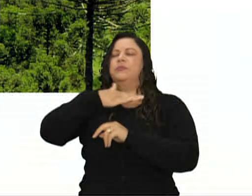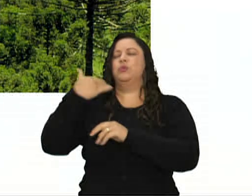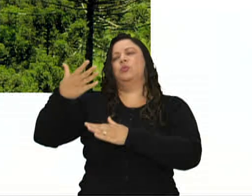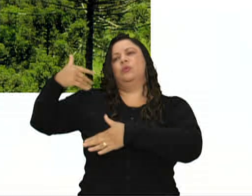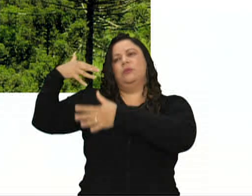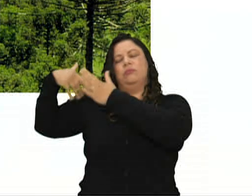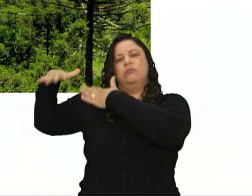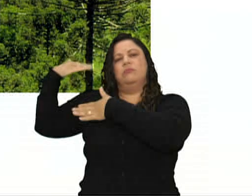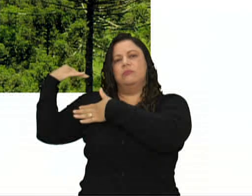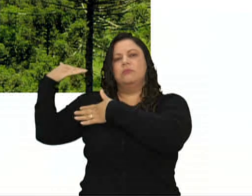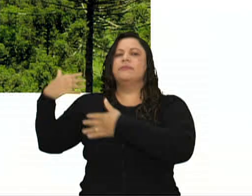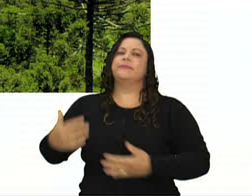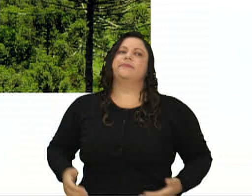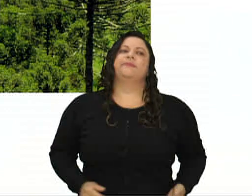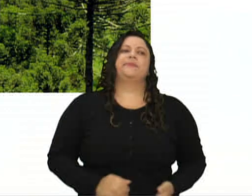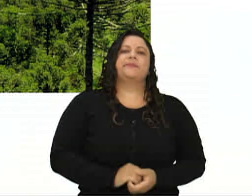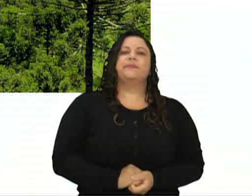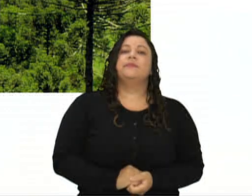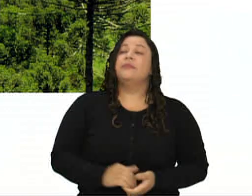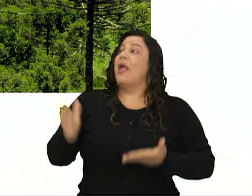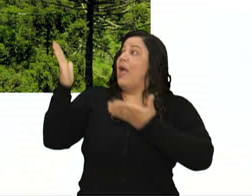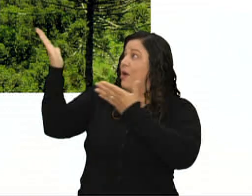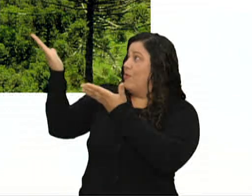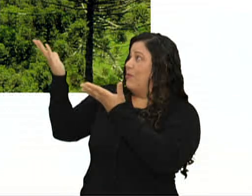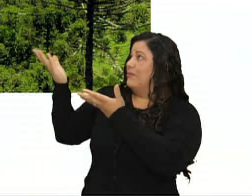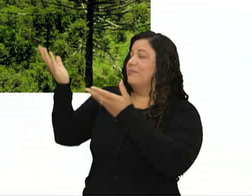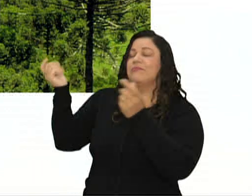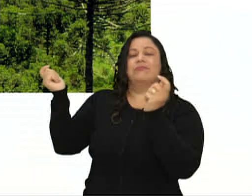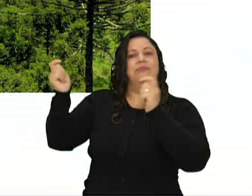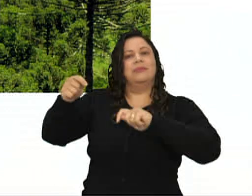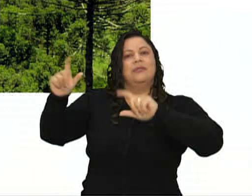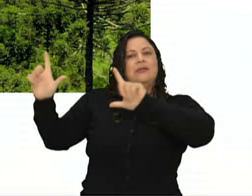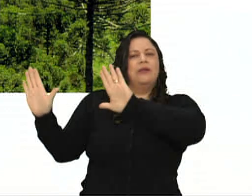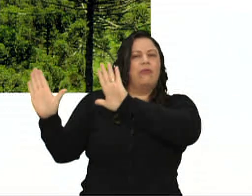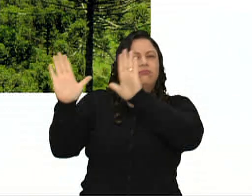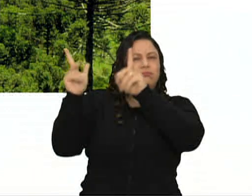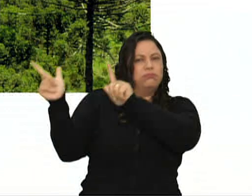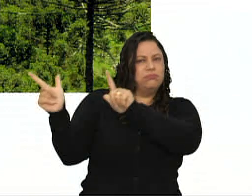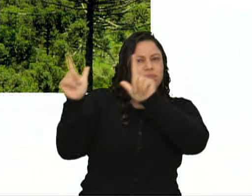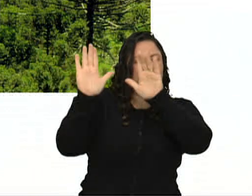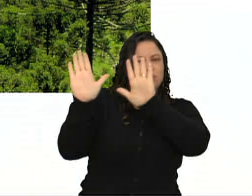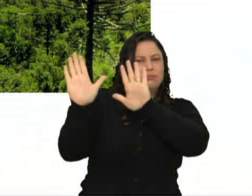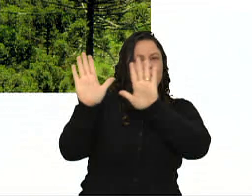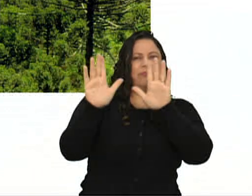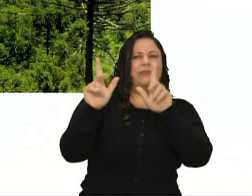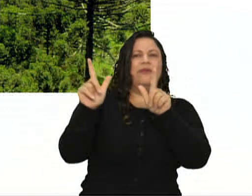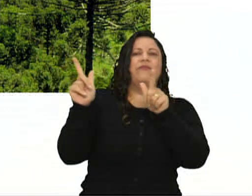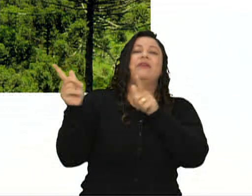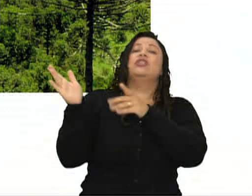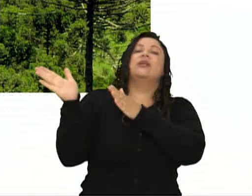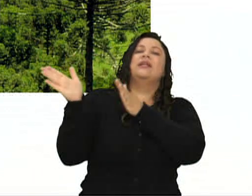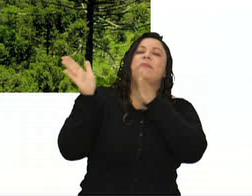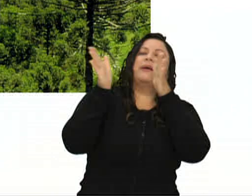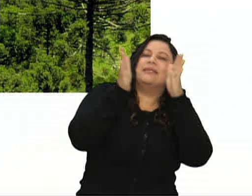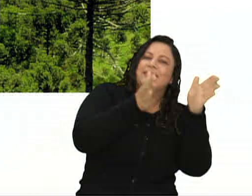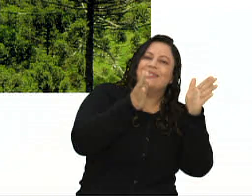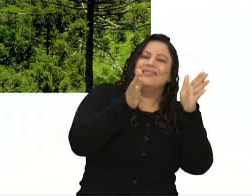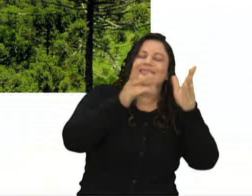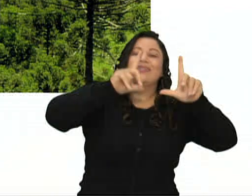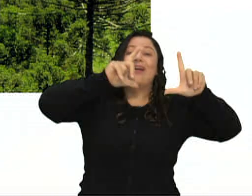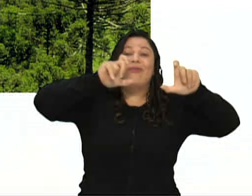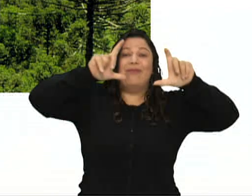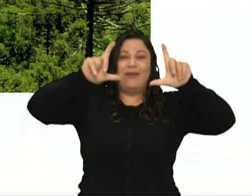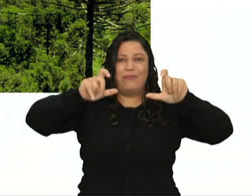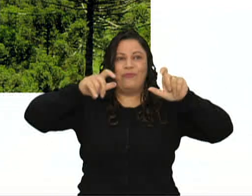Araucária para a gente visualizar que ela foi projetada, é uma expansão projetada pelos povos indígenas